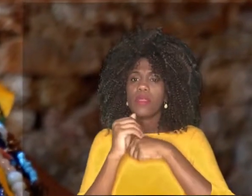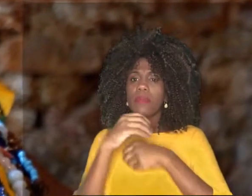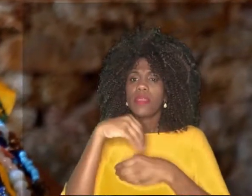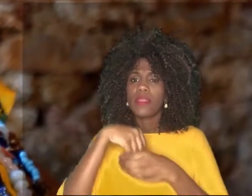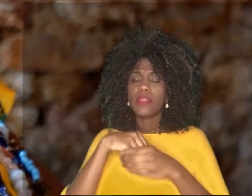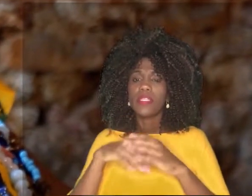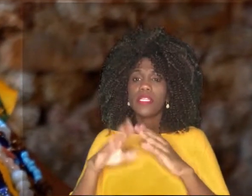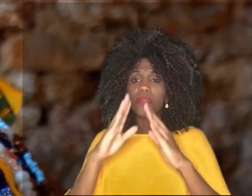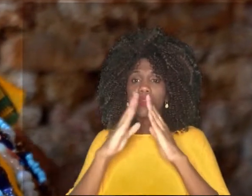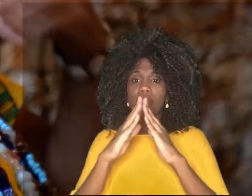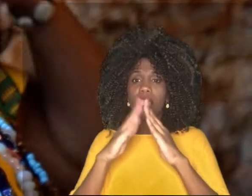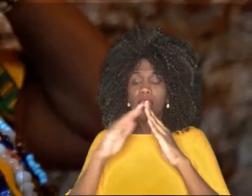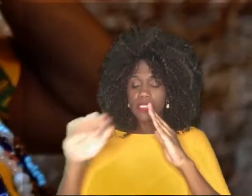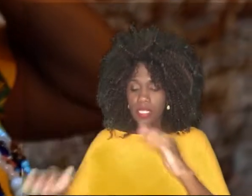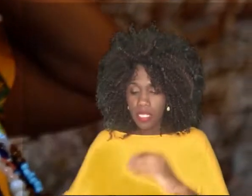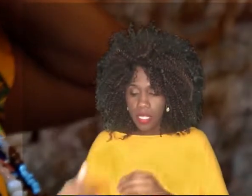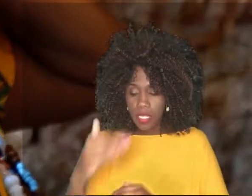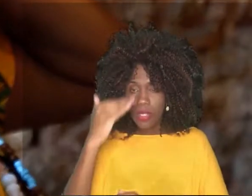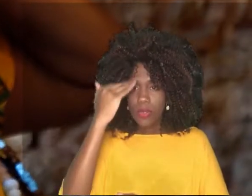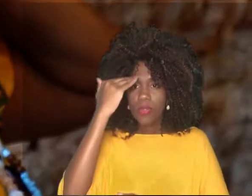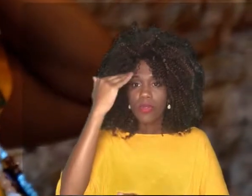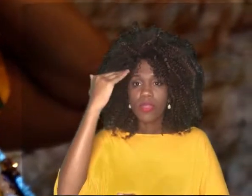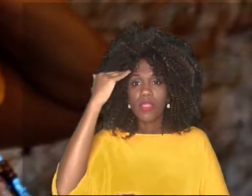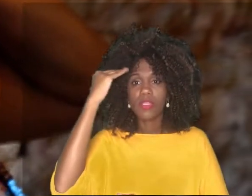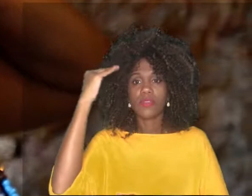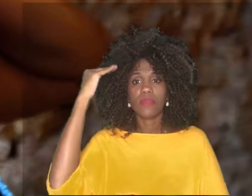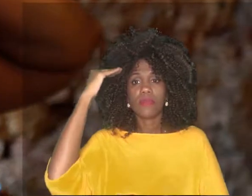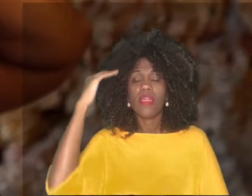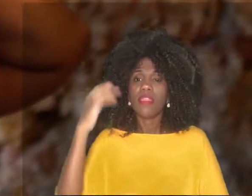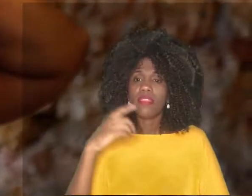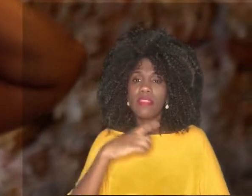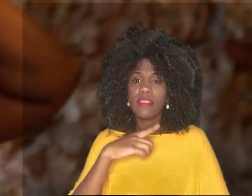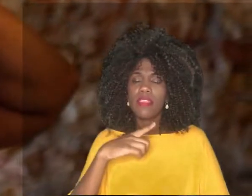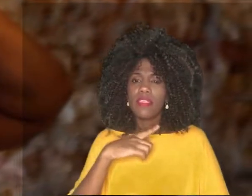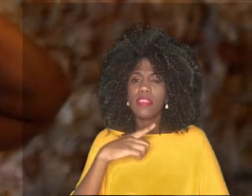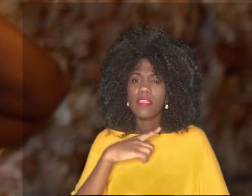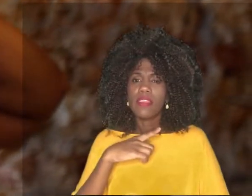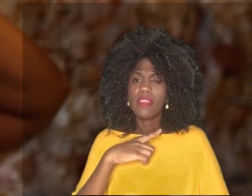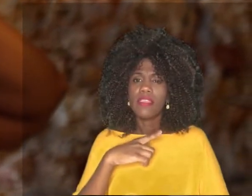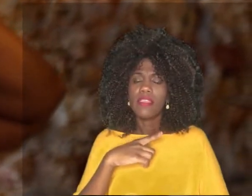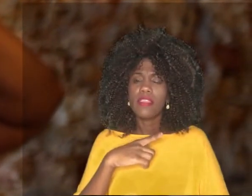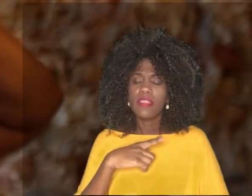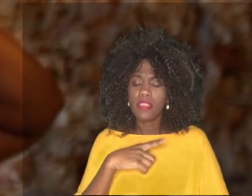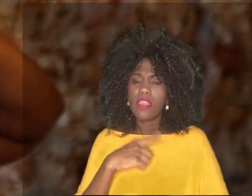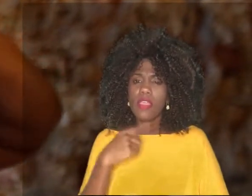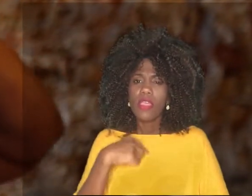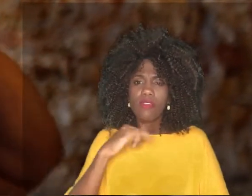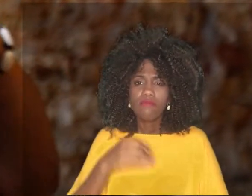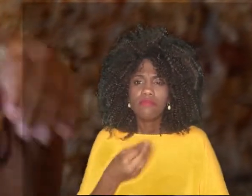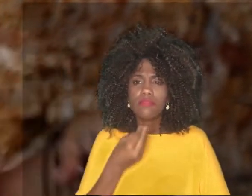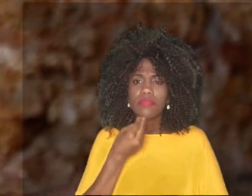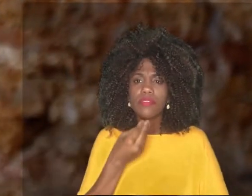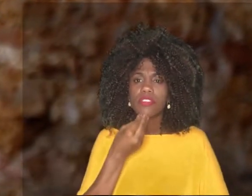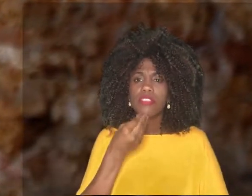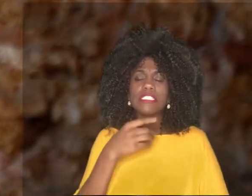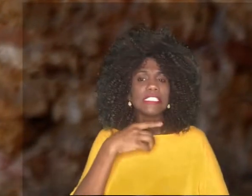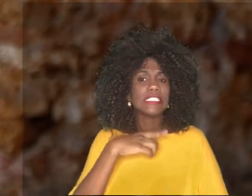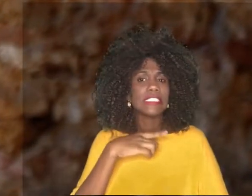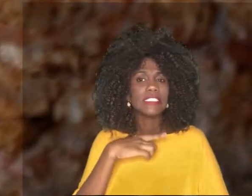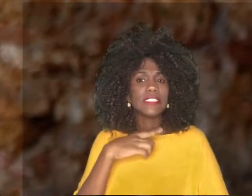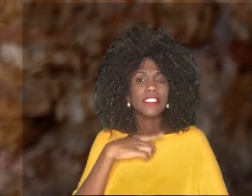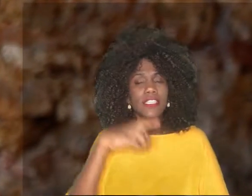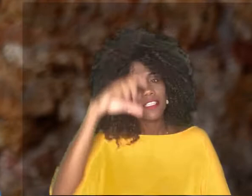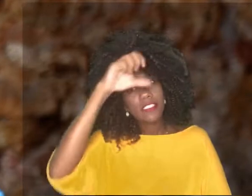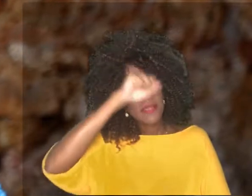da Casa do Candomblé, onde eu tive a oportunidade de ter